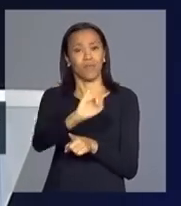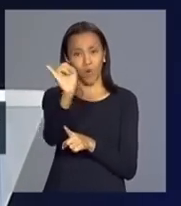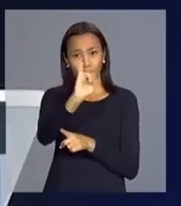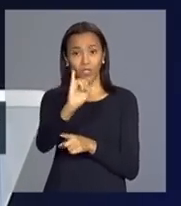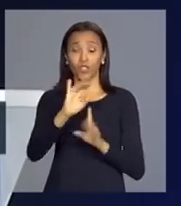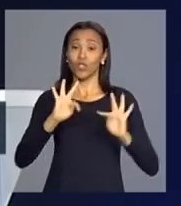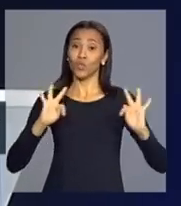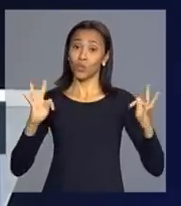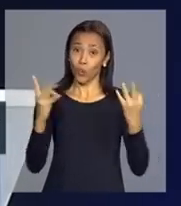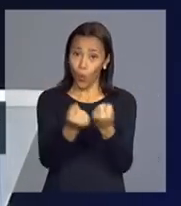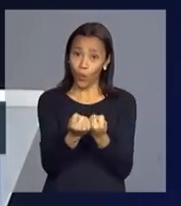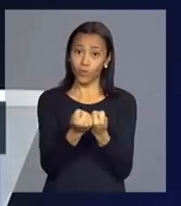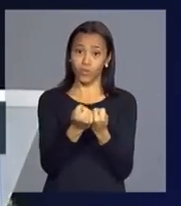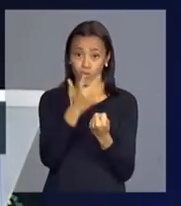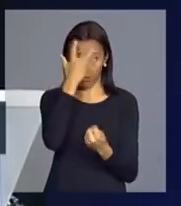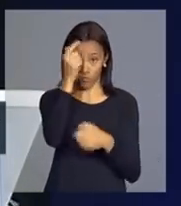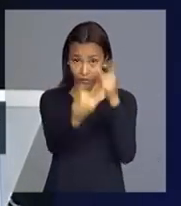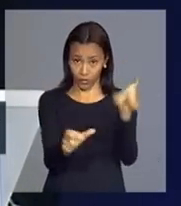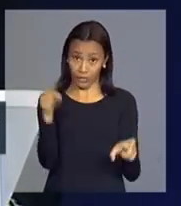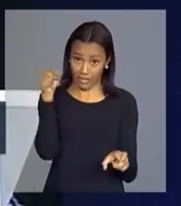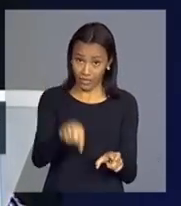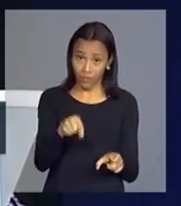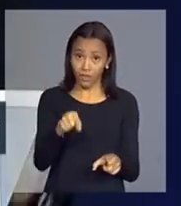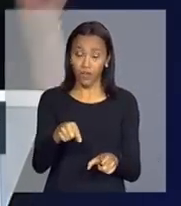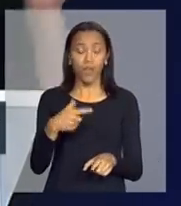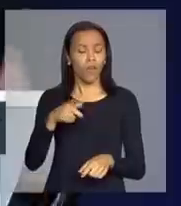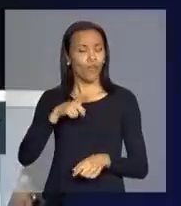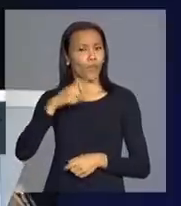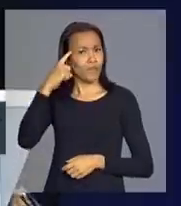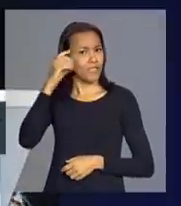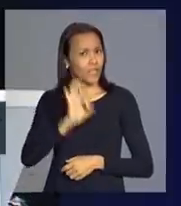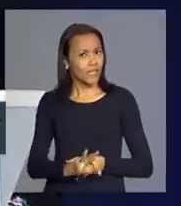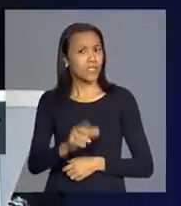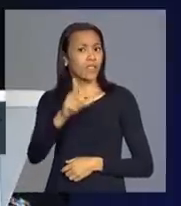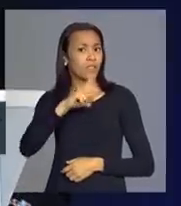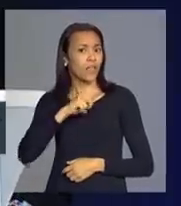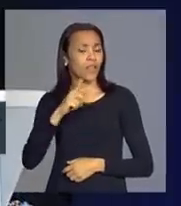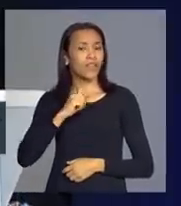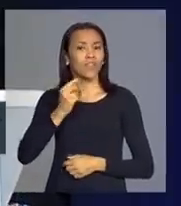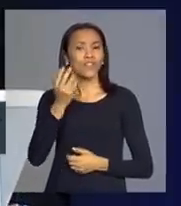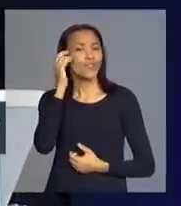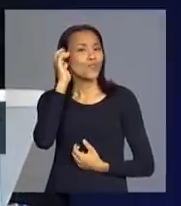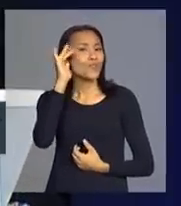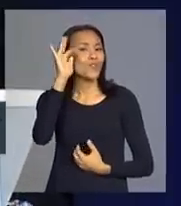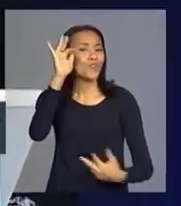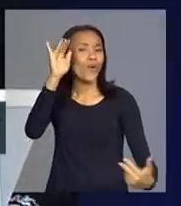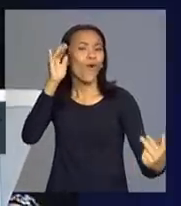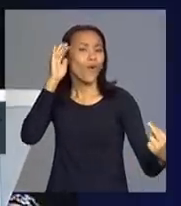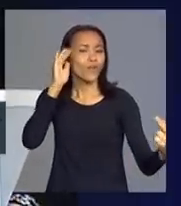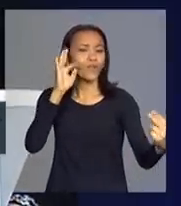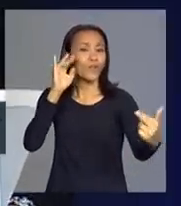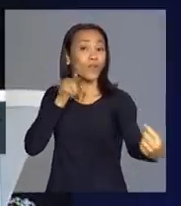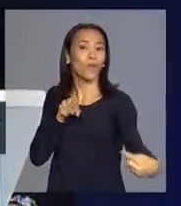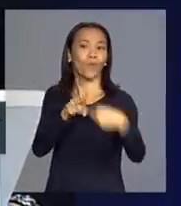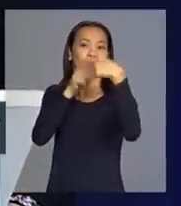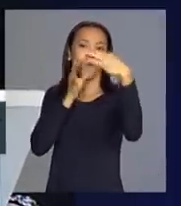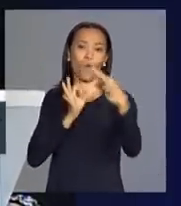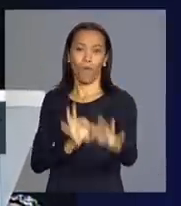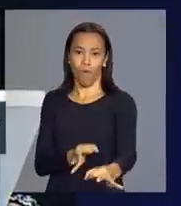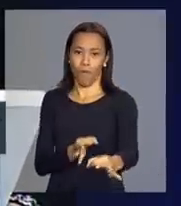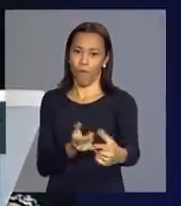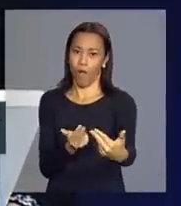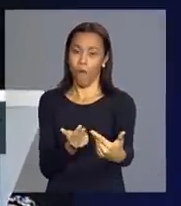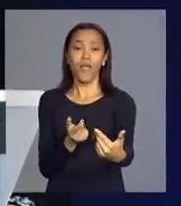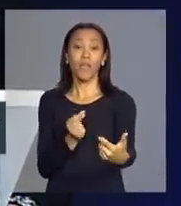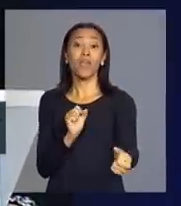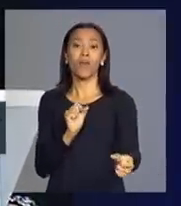eu tenho certeza, têm e compartilham do mesmo sonho que eu, que é